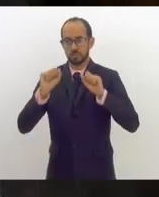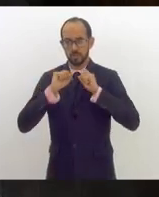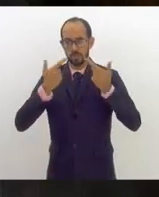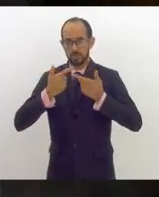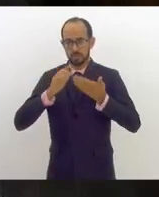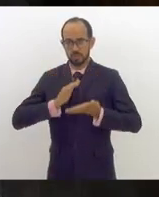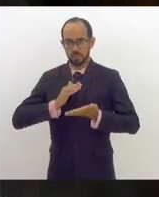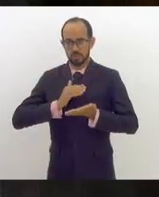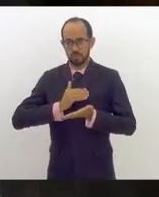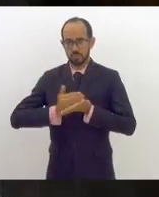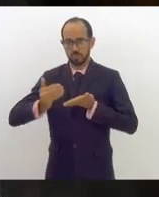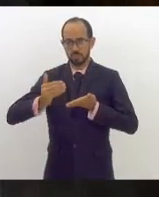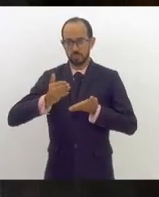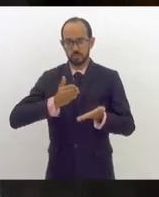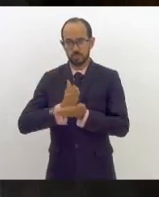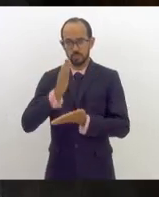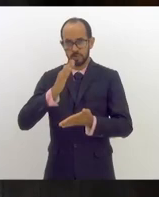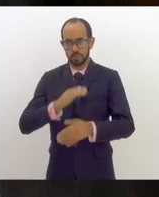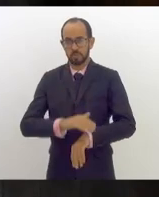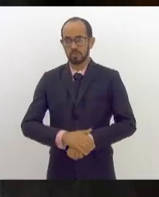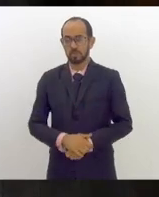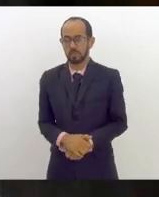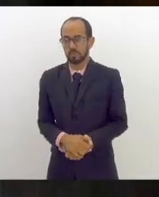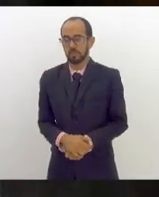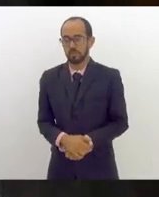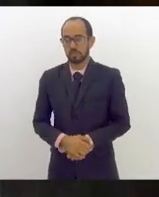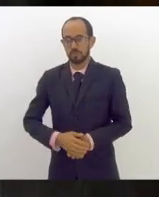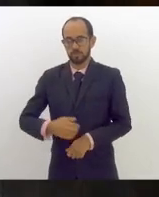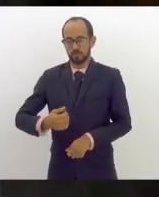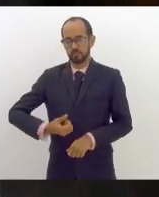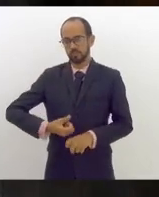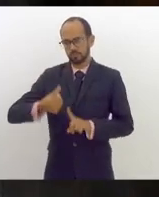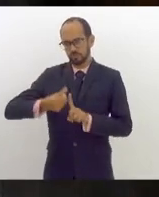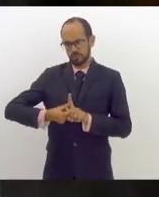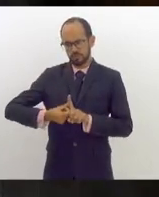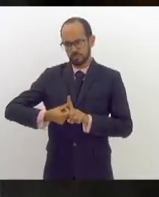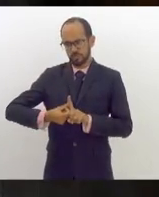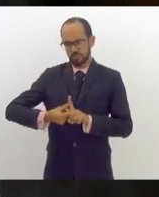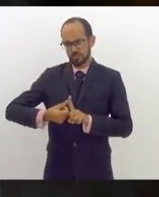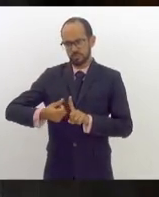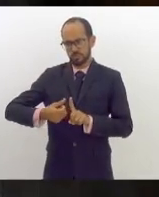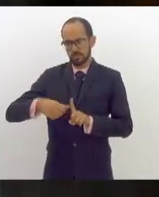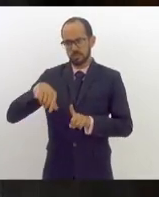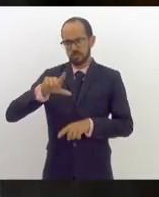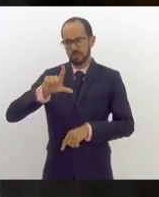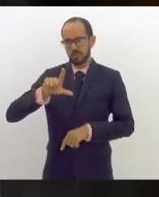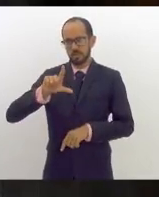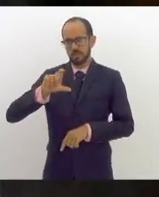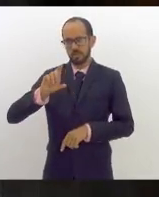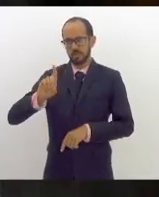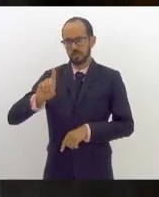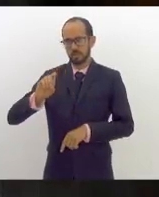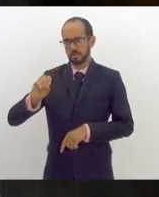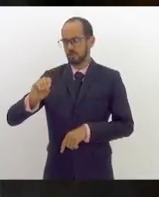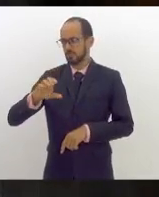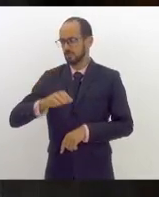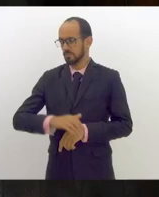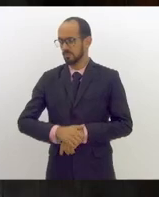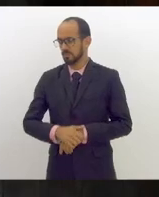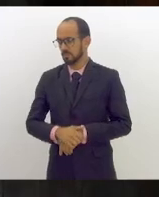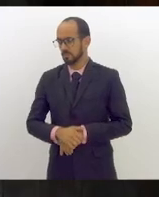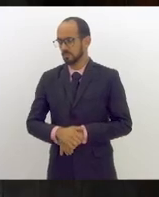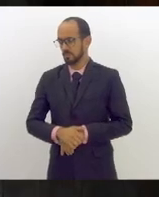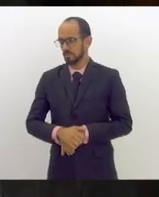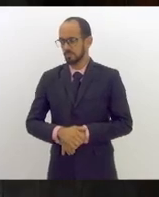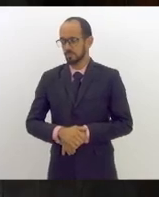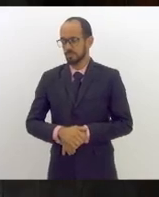no primeiro semestre deste ano a LDO lei de diretrizes